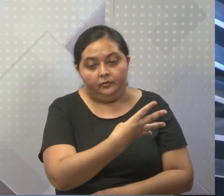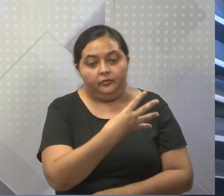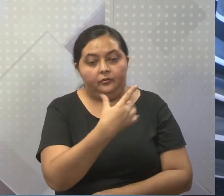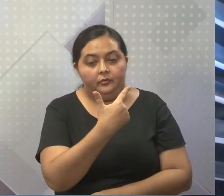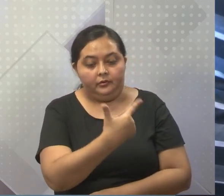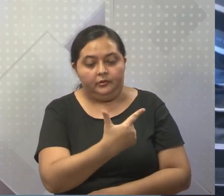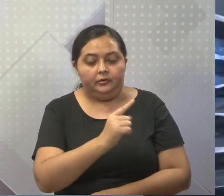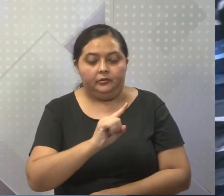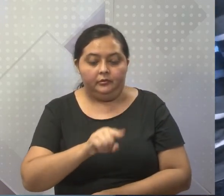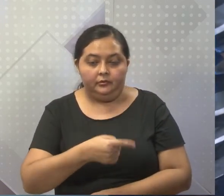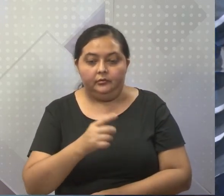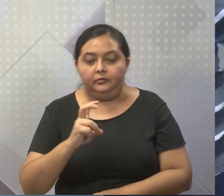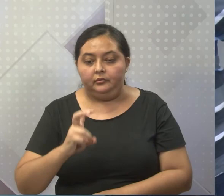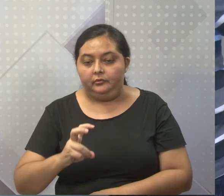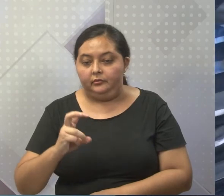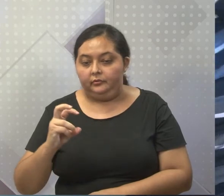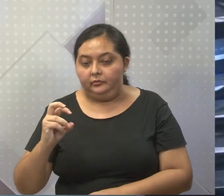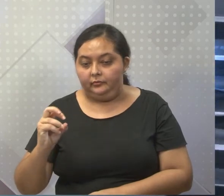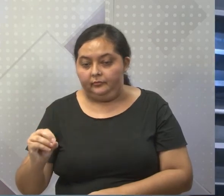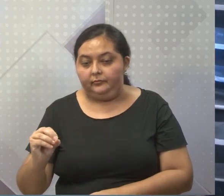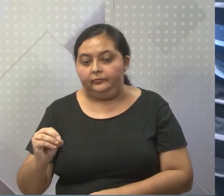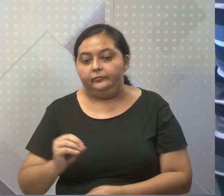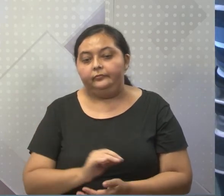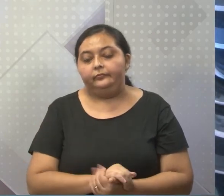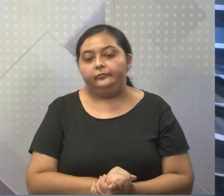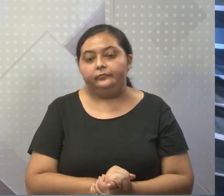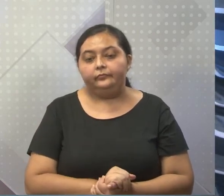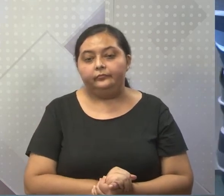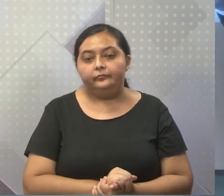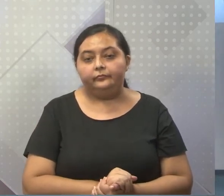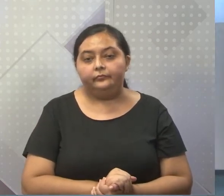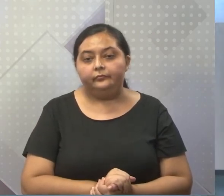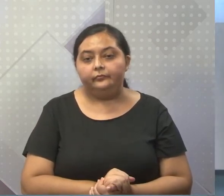lá vai ser exatamente, aí eu vou colocar aqui em cima,